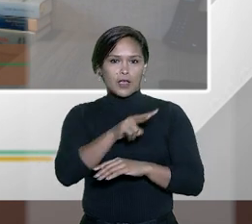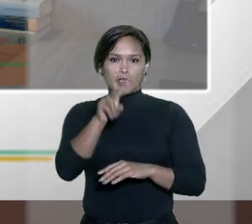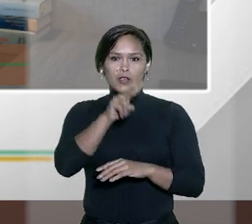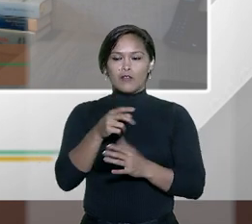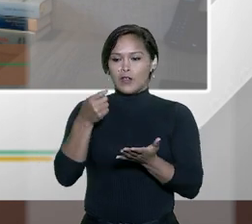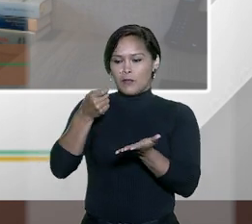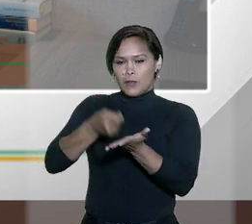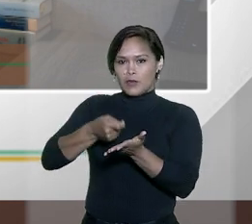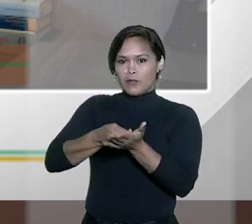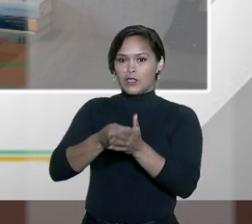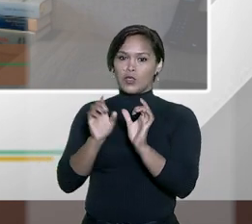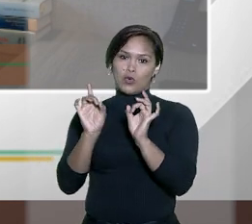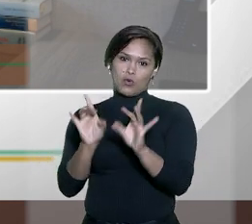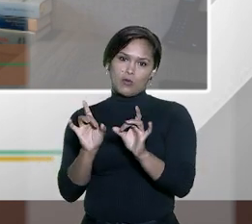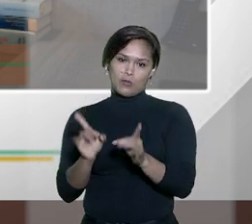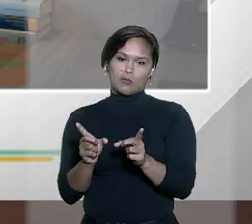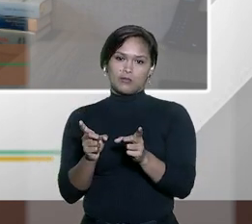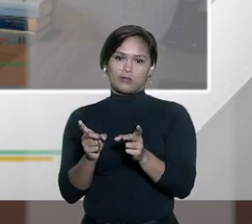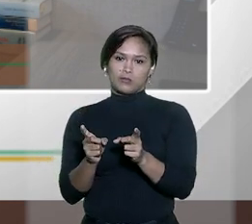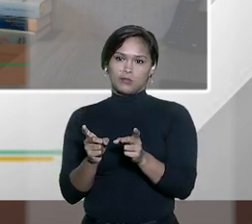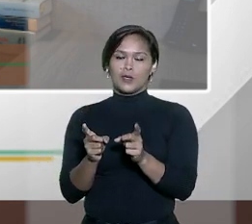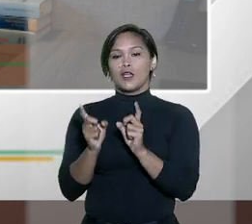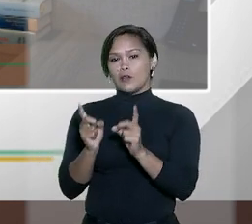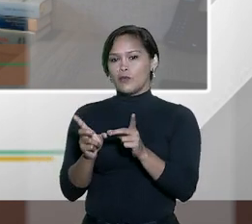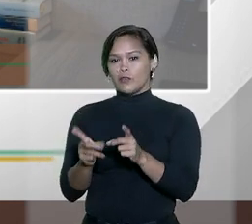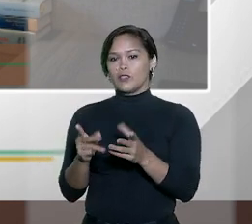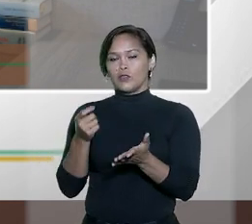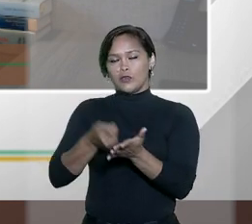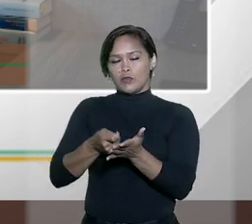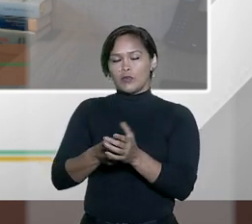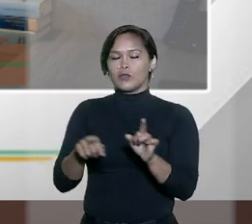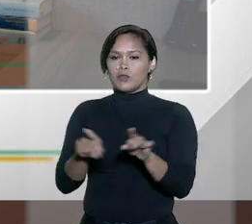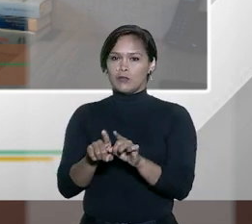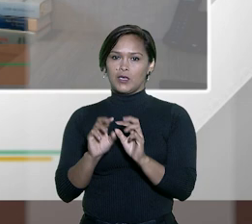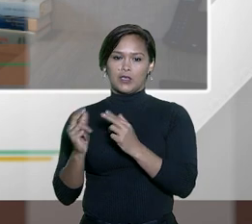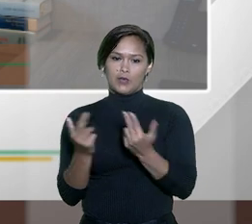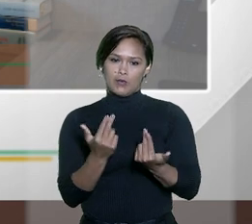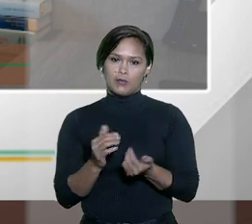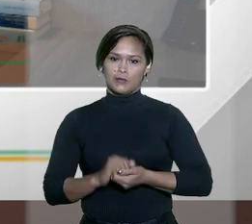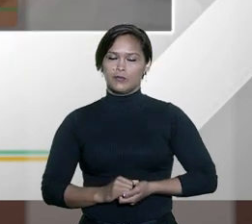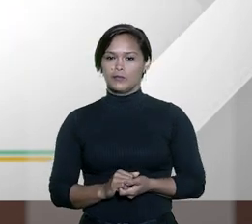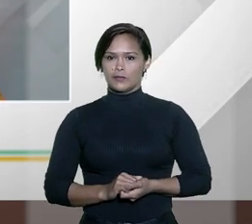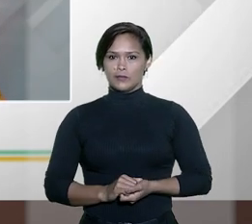aí, tanto para o vendedor, né, para quem está cedendo o precatório, quanto para quem está comprando, né?